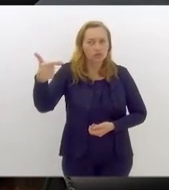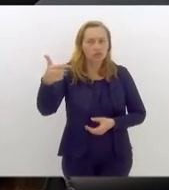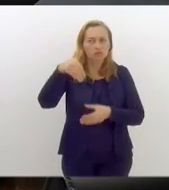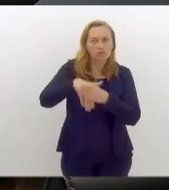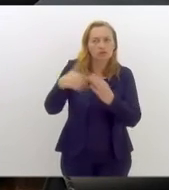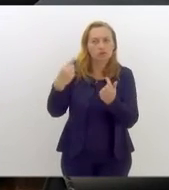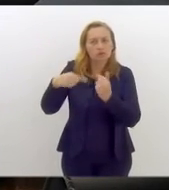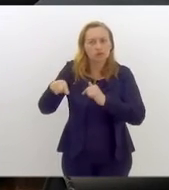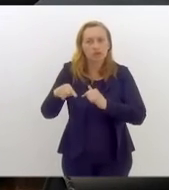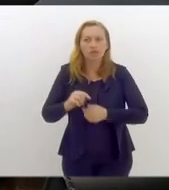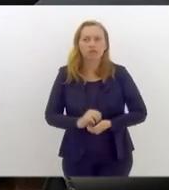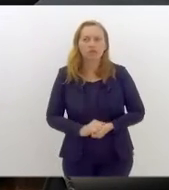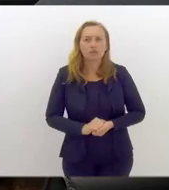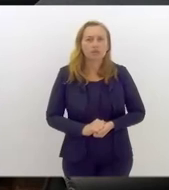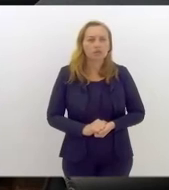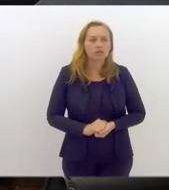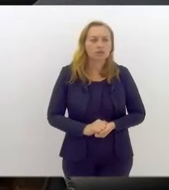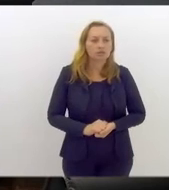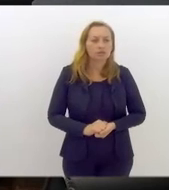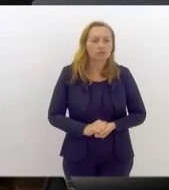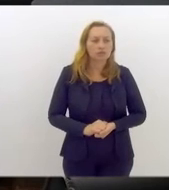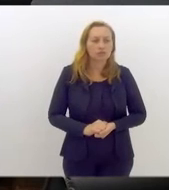contrário.